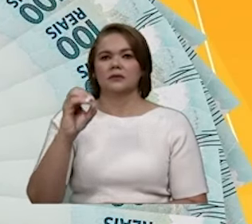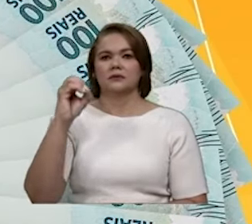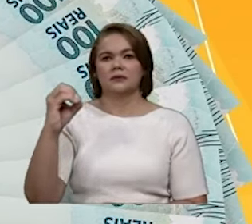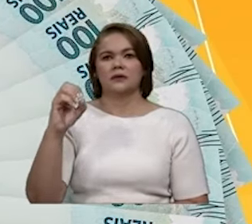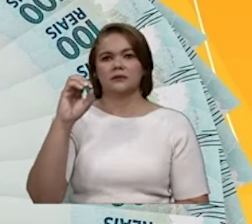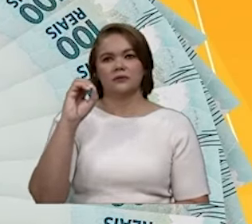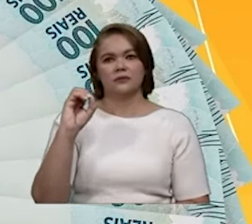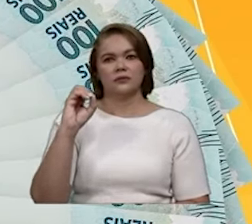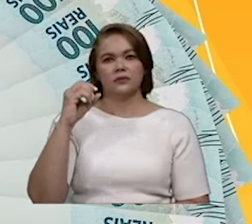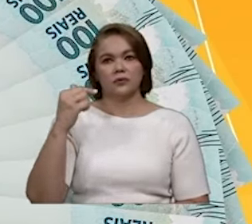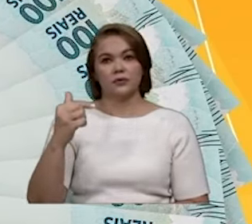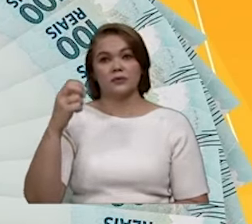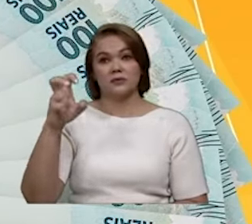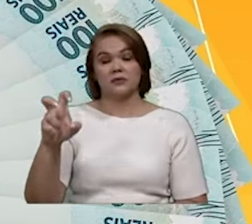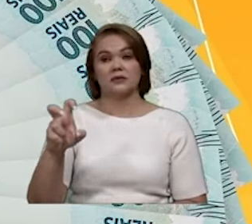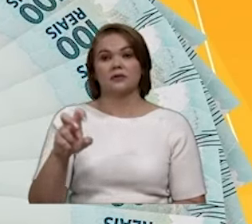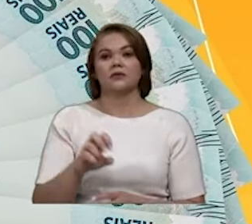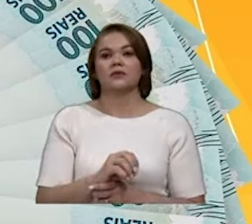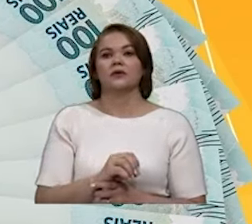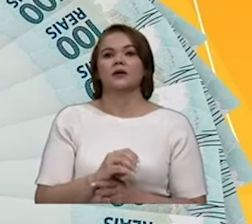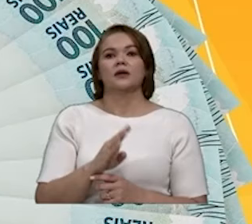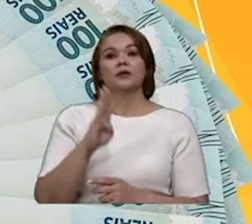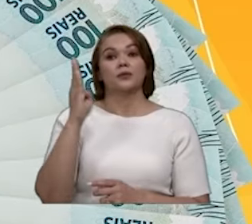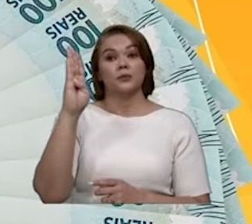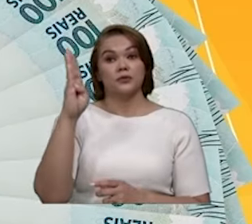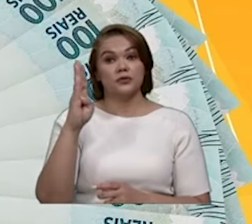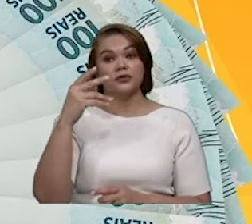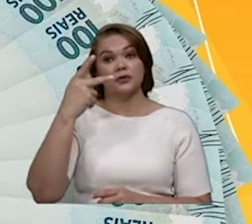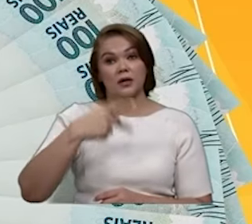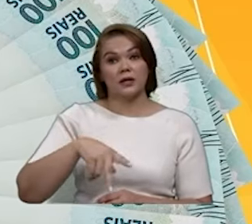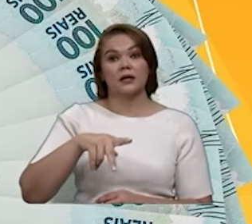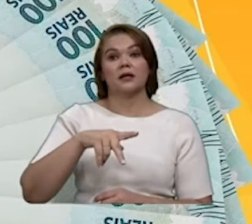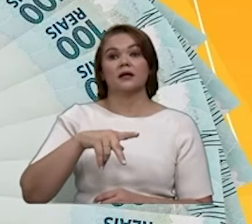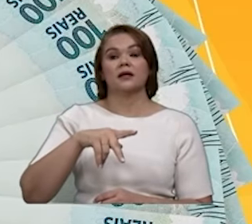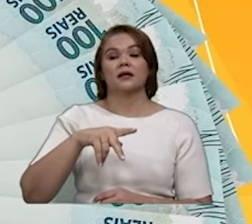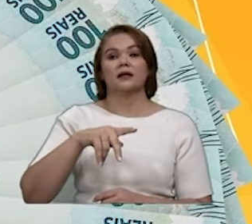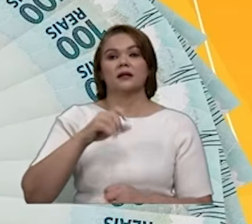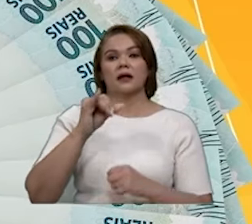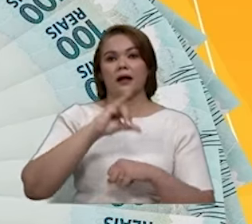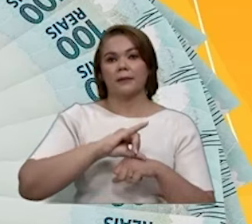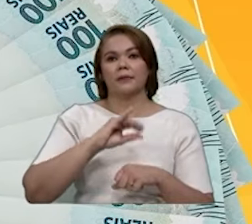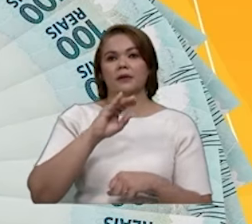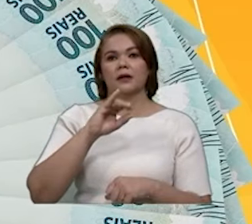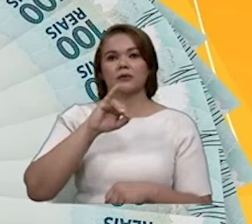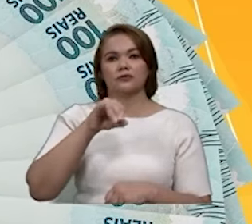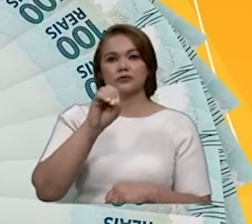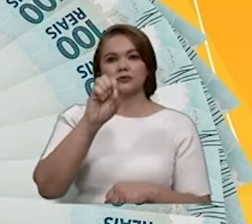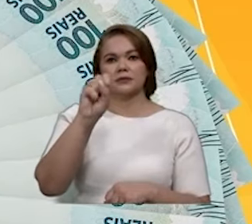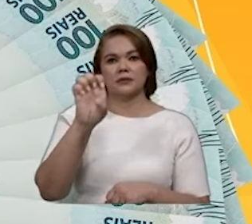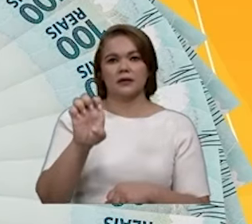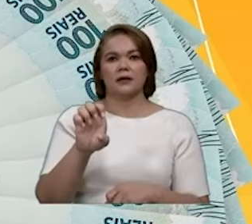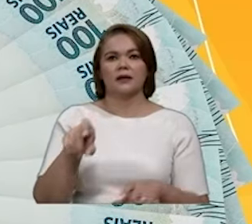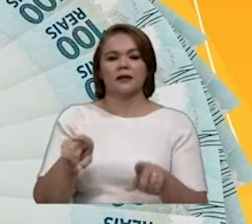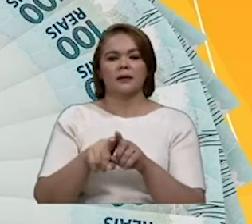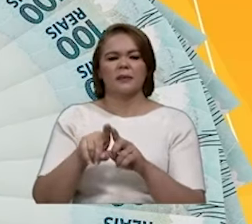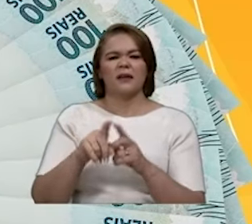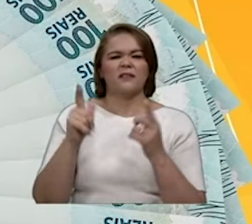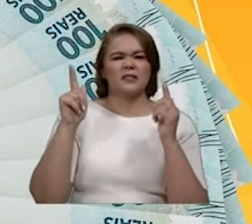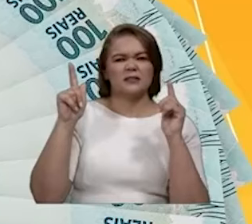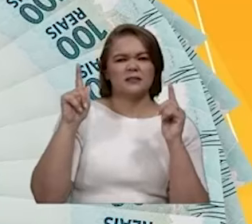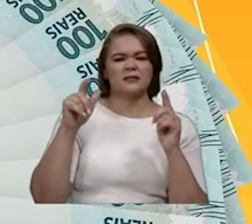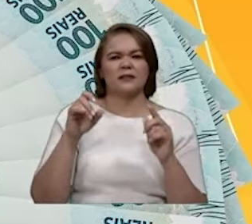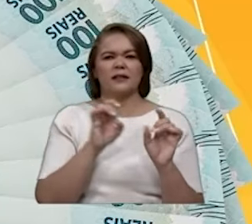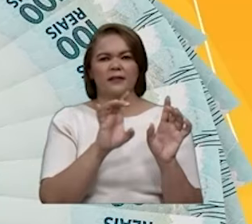00200025. José Santos, Regional Bugio, aqui na capital. Quem será que leva agora, hein? Vamos lá. Torcida, você que é